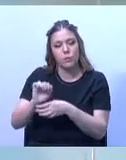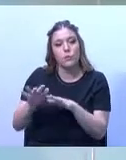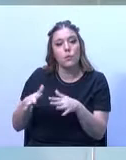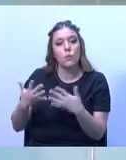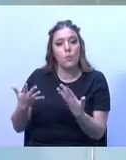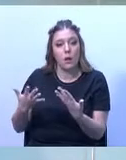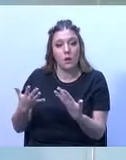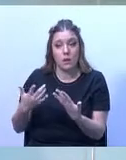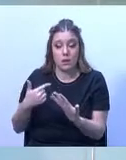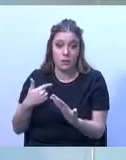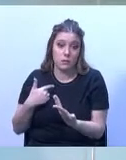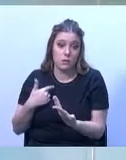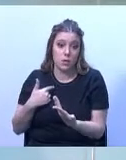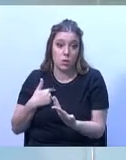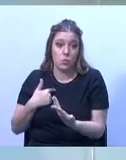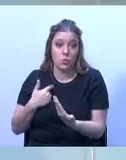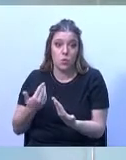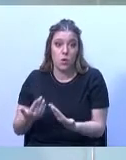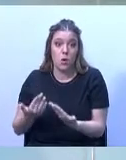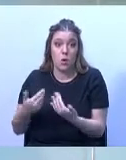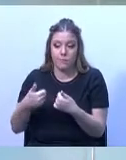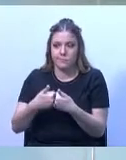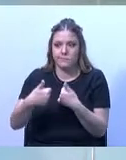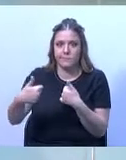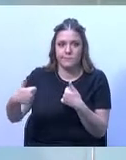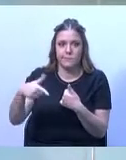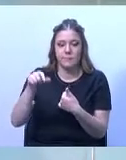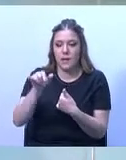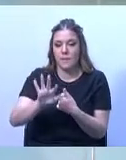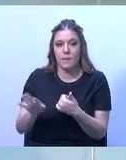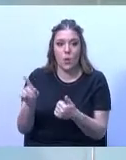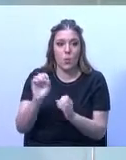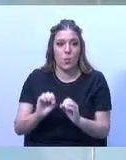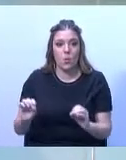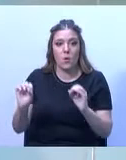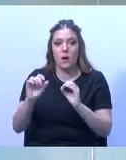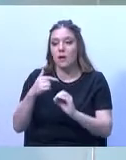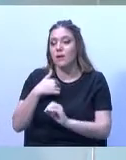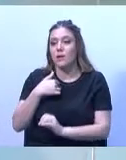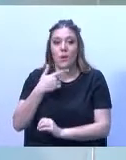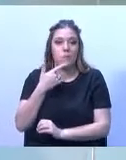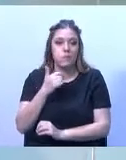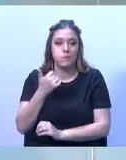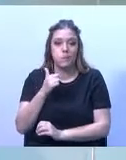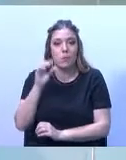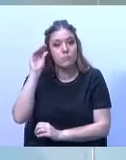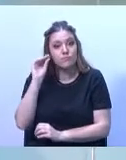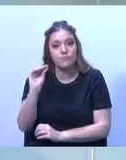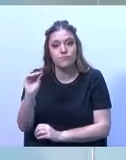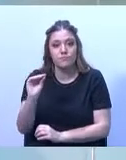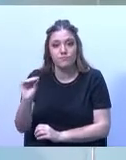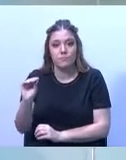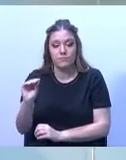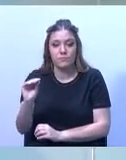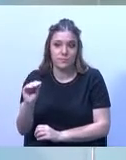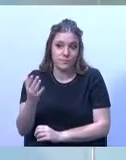concreta. Eu, como entenderá, eu não posso, a esta distância, e mesmo sem imagens, não posso aconselhar num ou